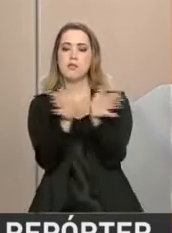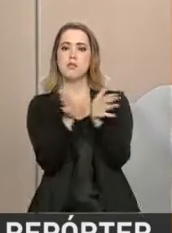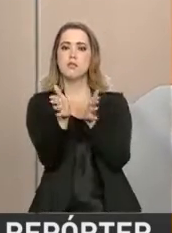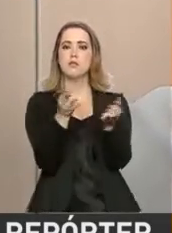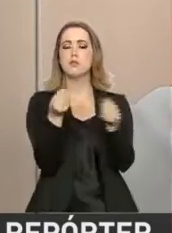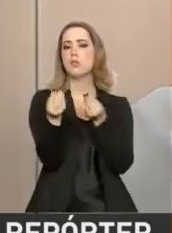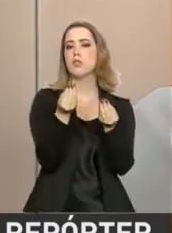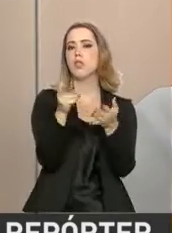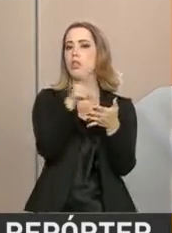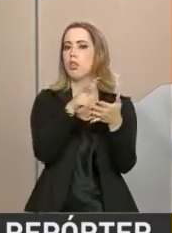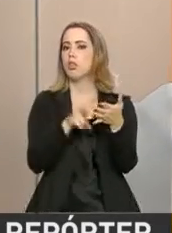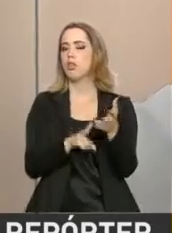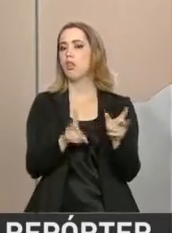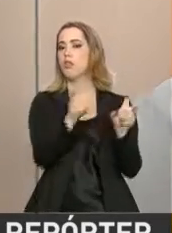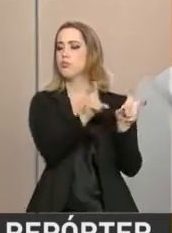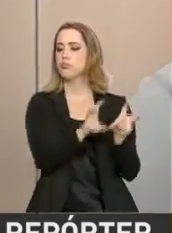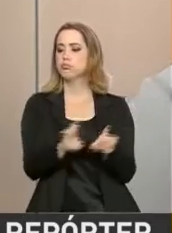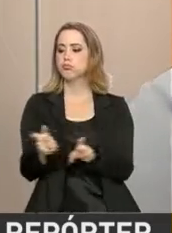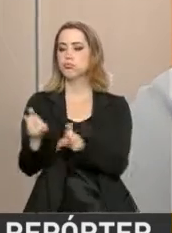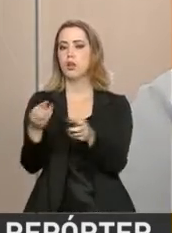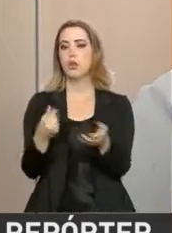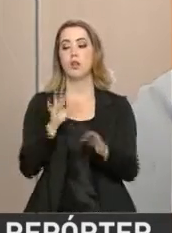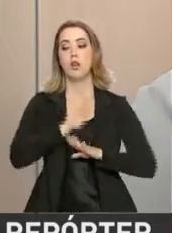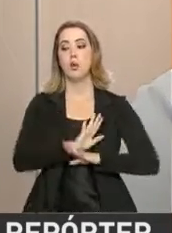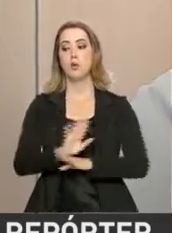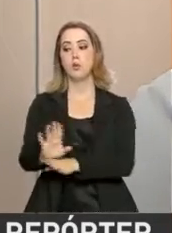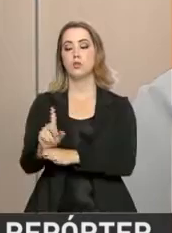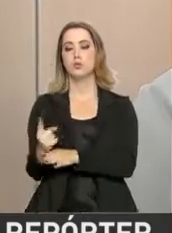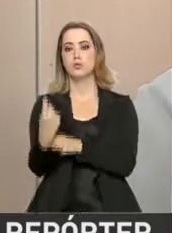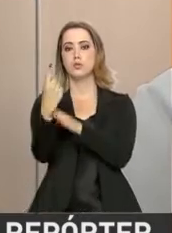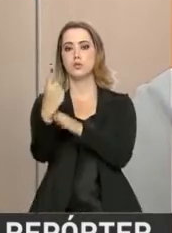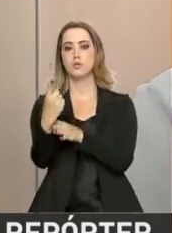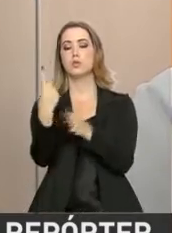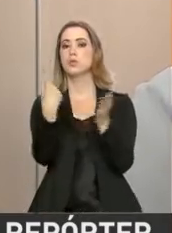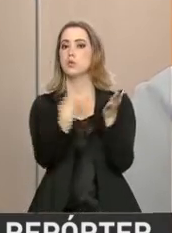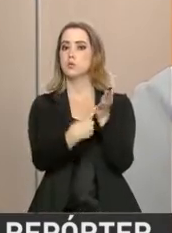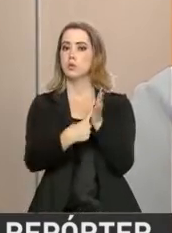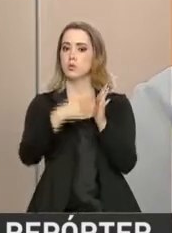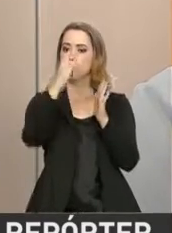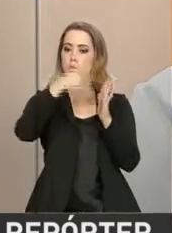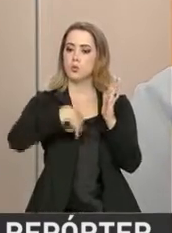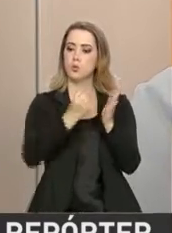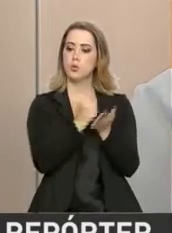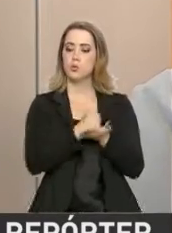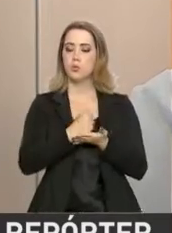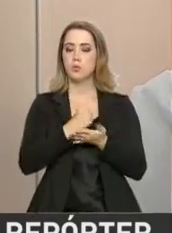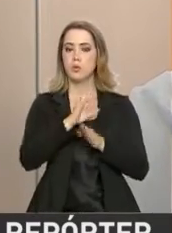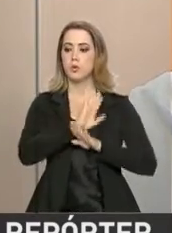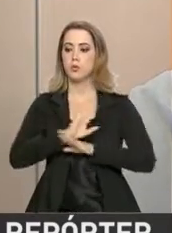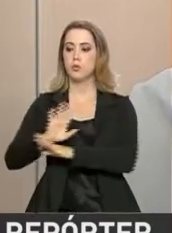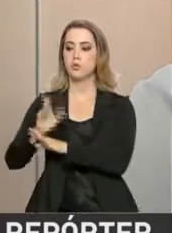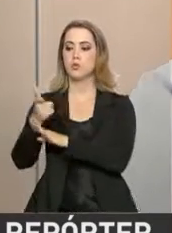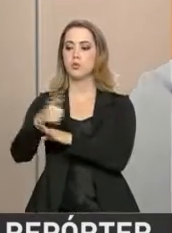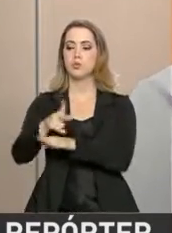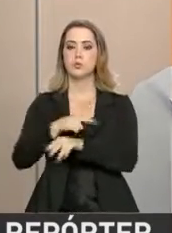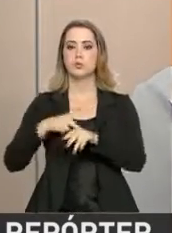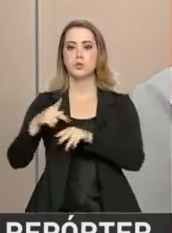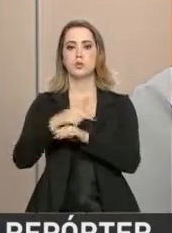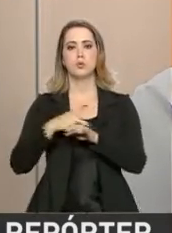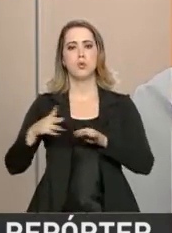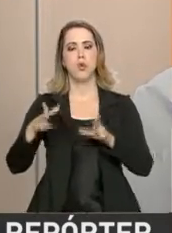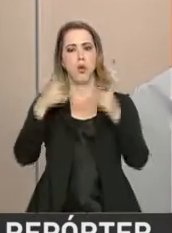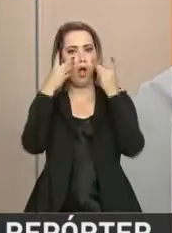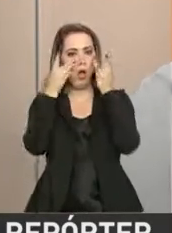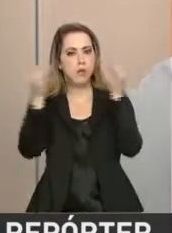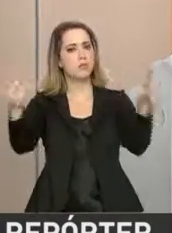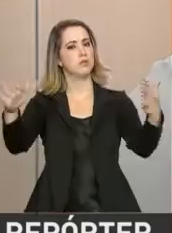dos materiais impressos, ajuda a confeccionar um documento que vai pautar outros países, chamar atenção para